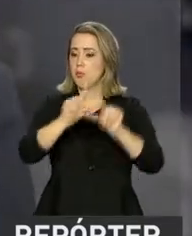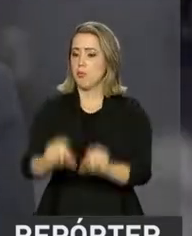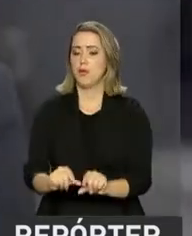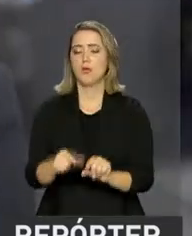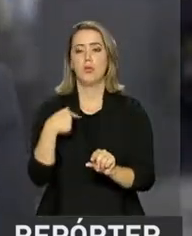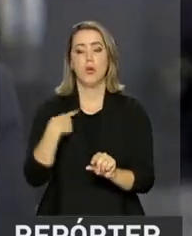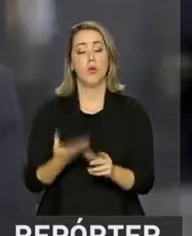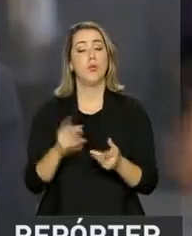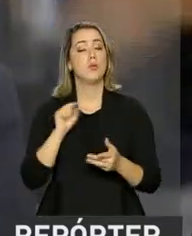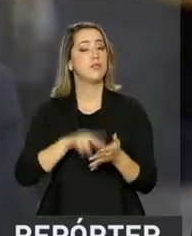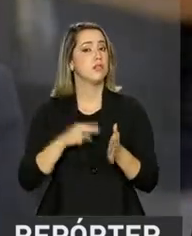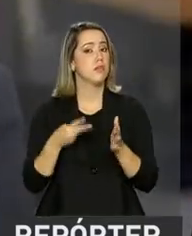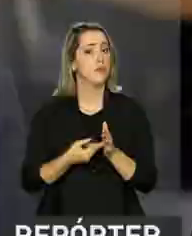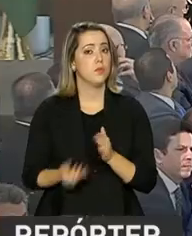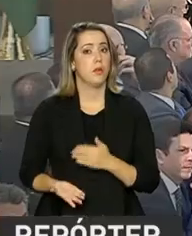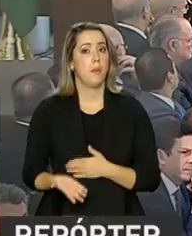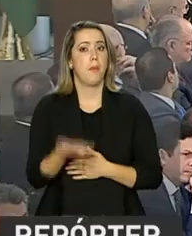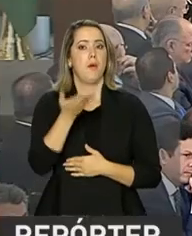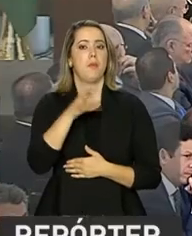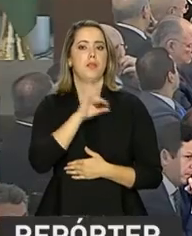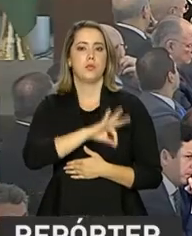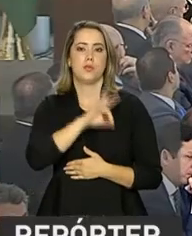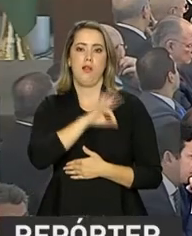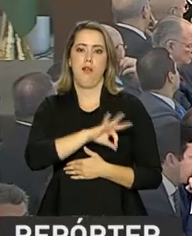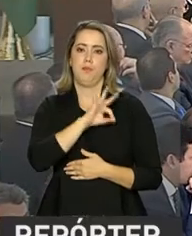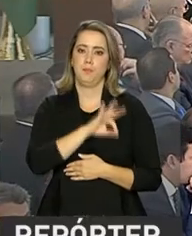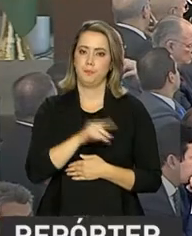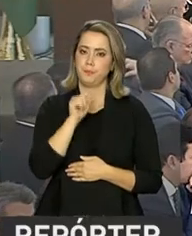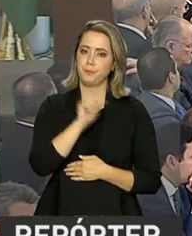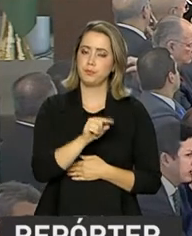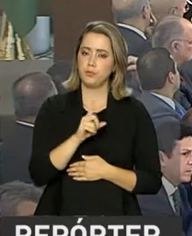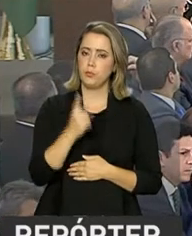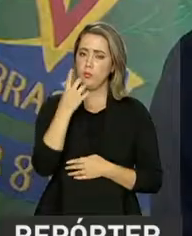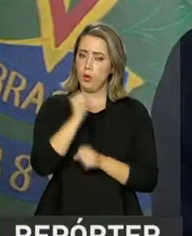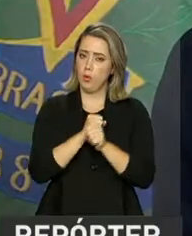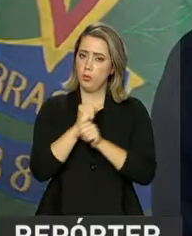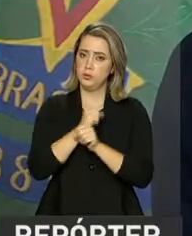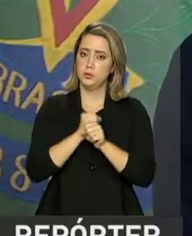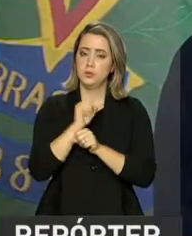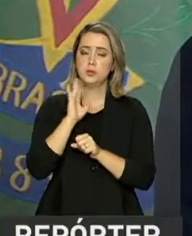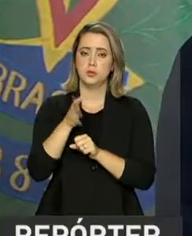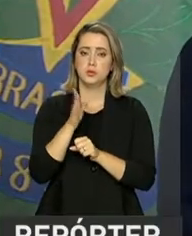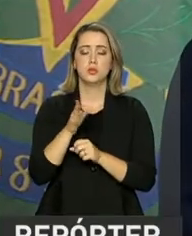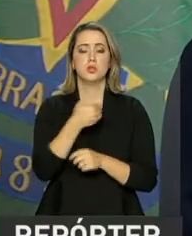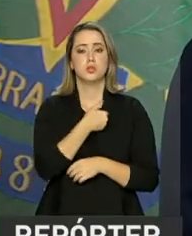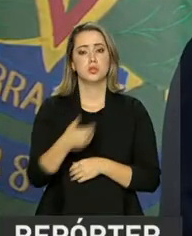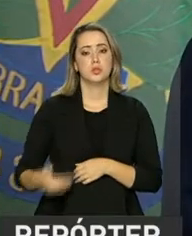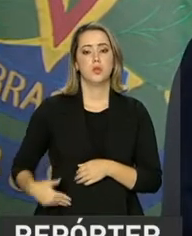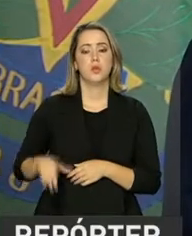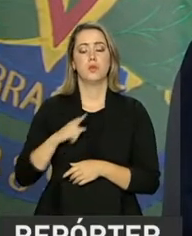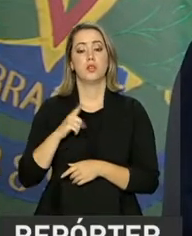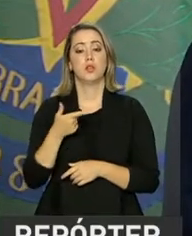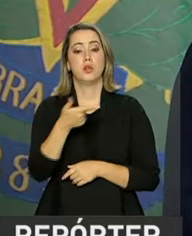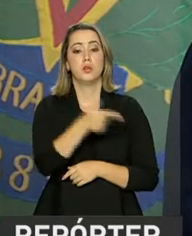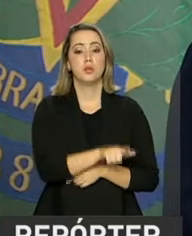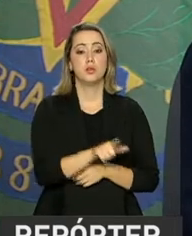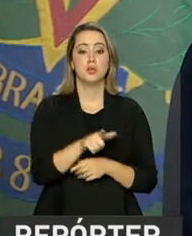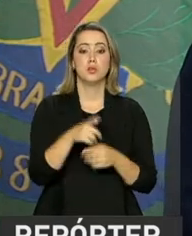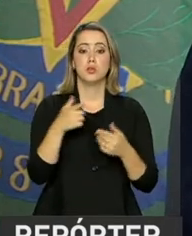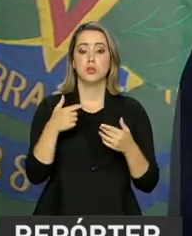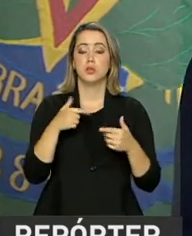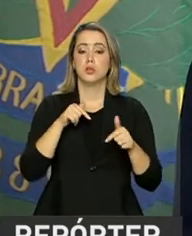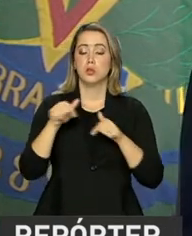do salário e da renda no período em que completa um ano de exercício o governo enfrenta outra questão fundamental